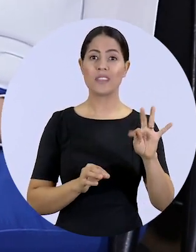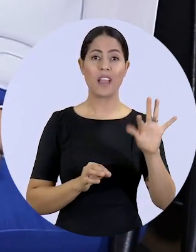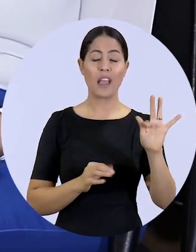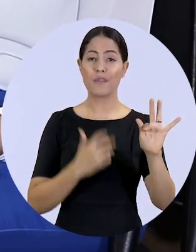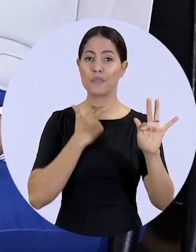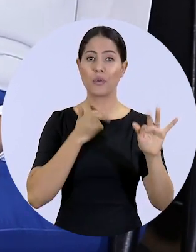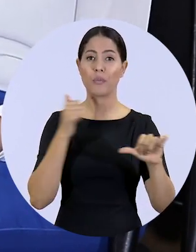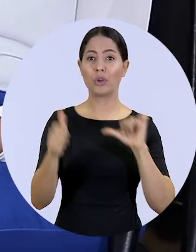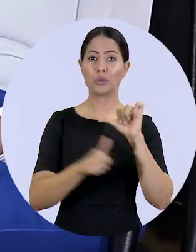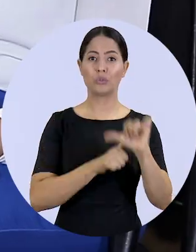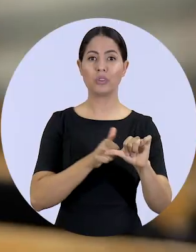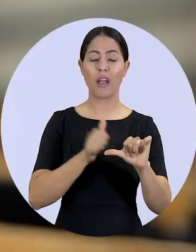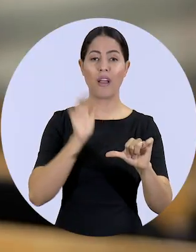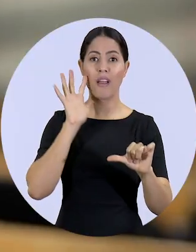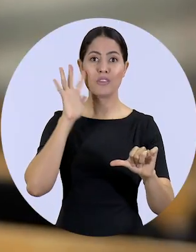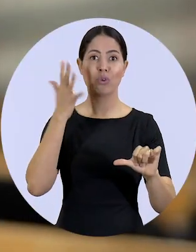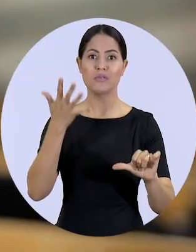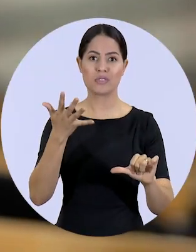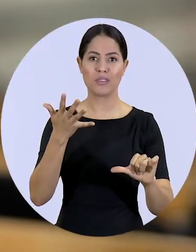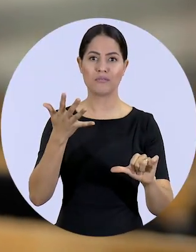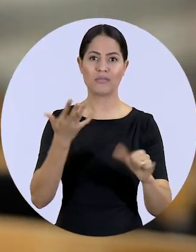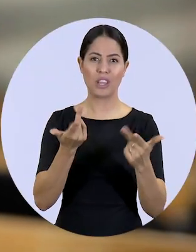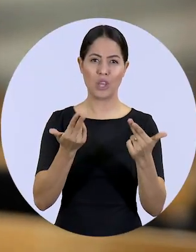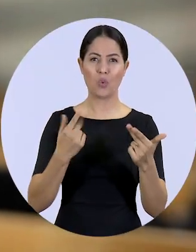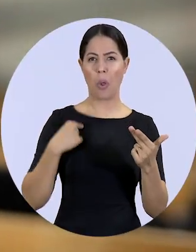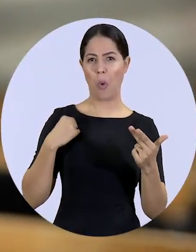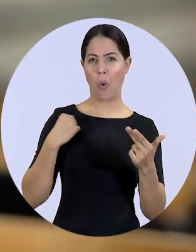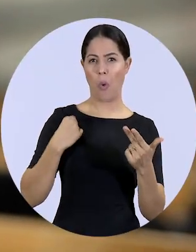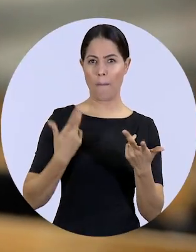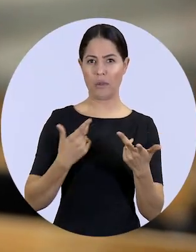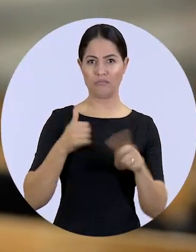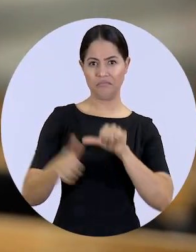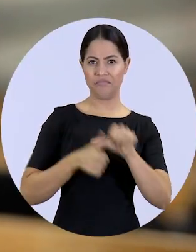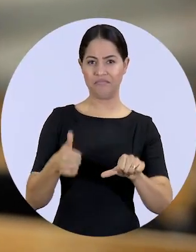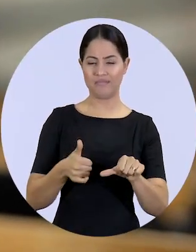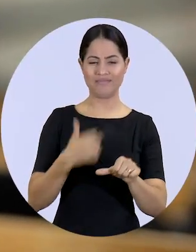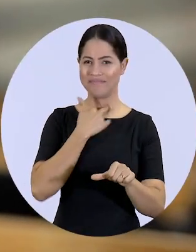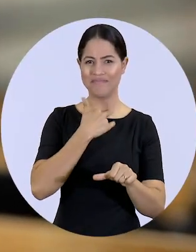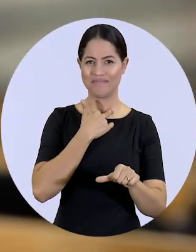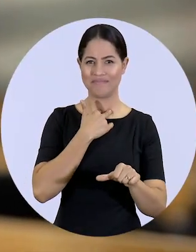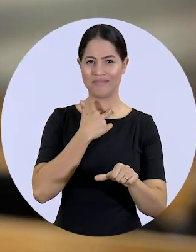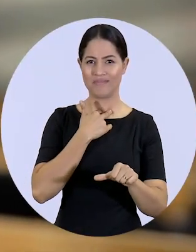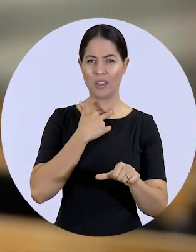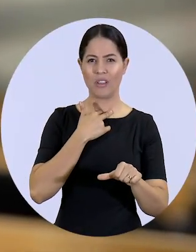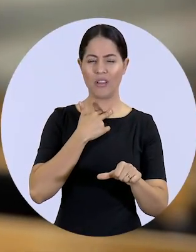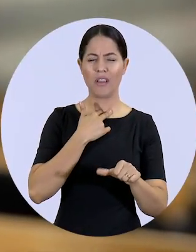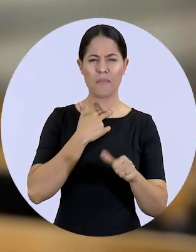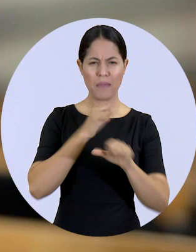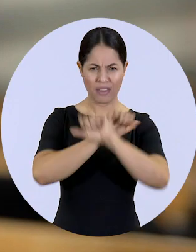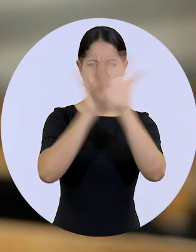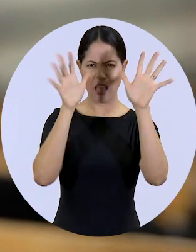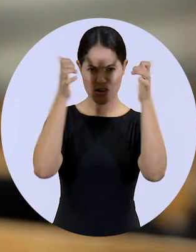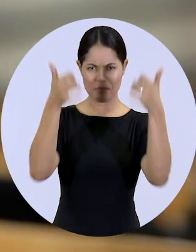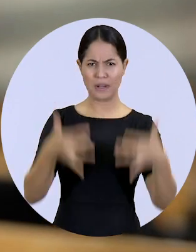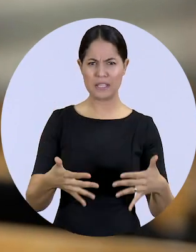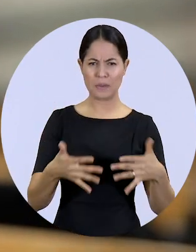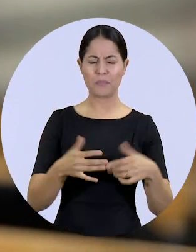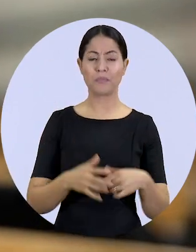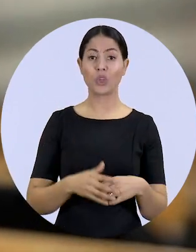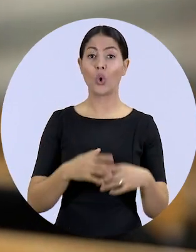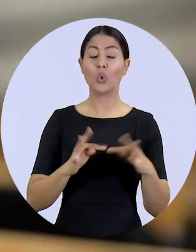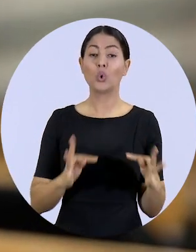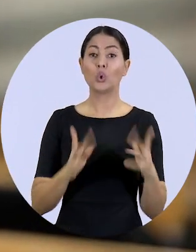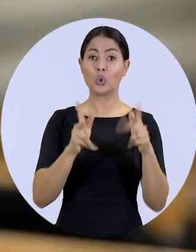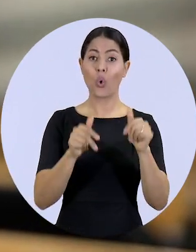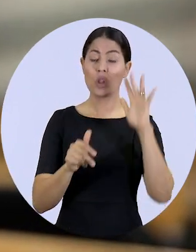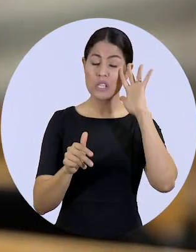de posição como se muda de roupa, né? Assim, para falar em um português bem claro. Então, todas as mudanças que o Supremo promove, não